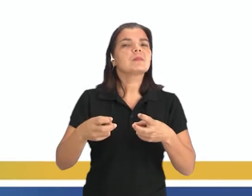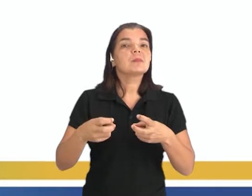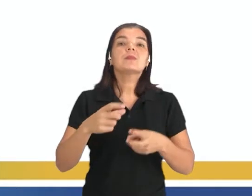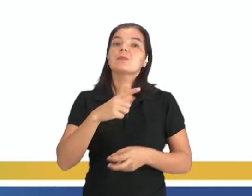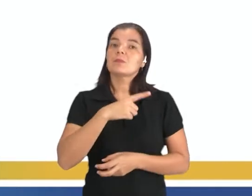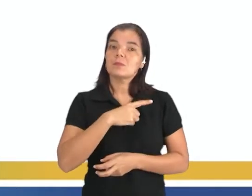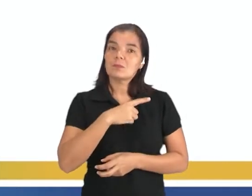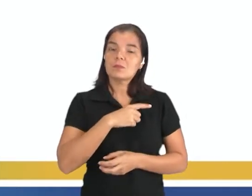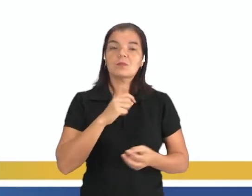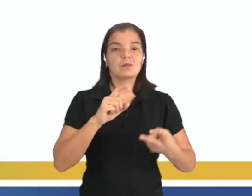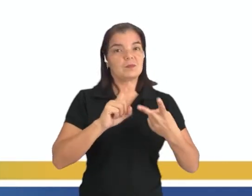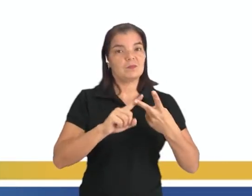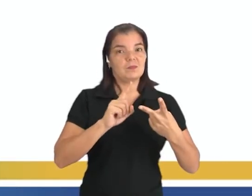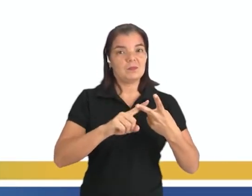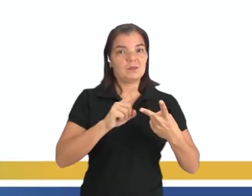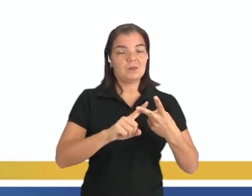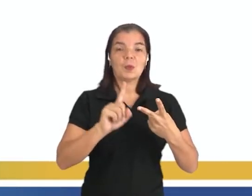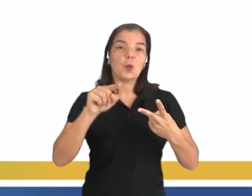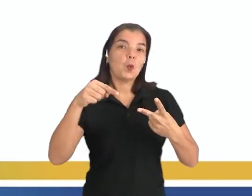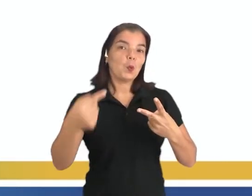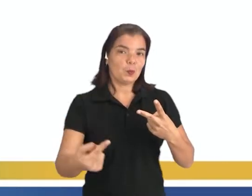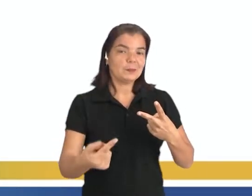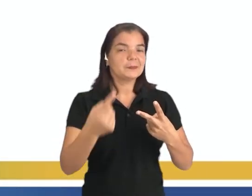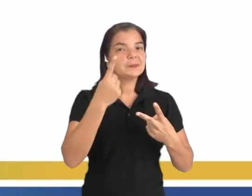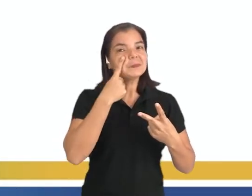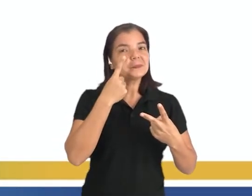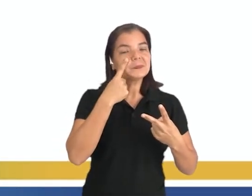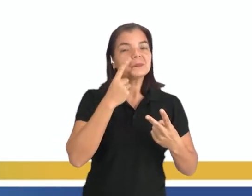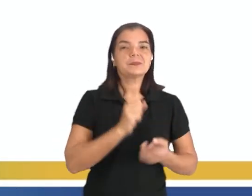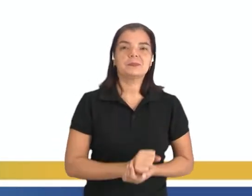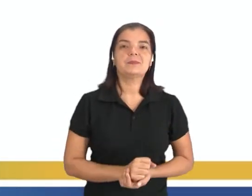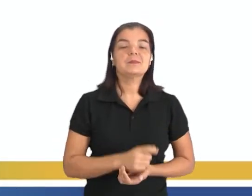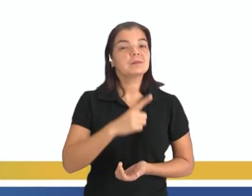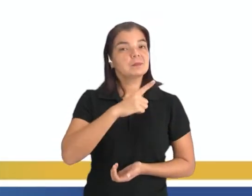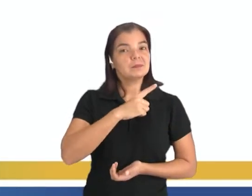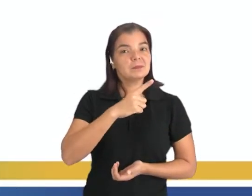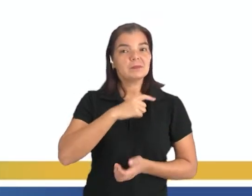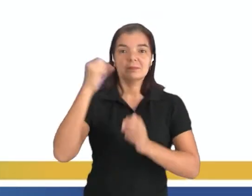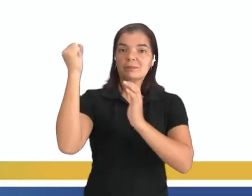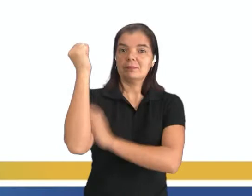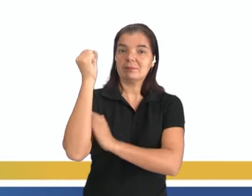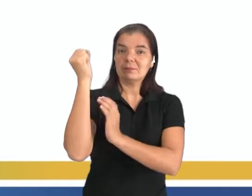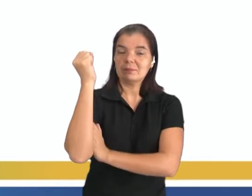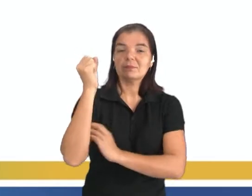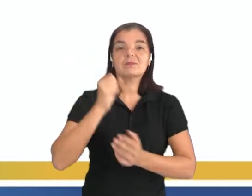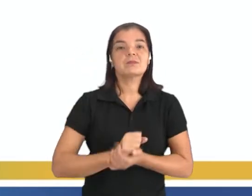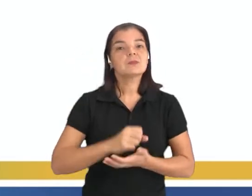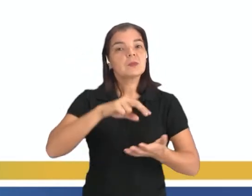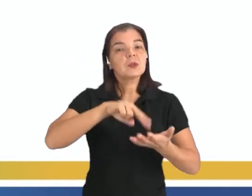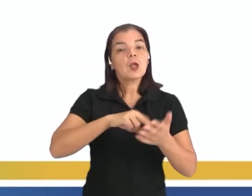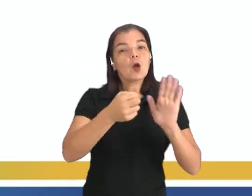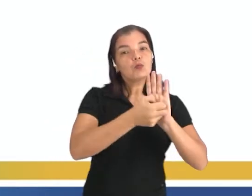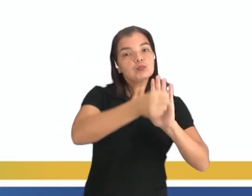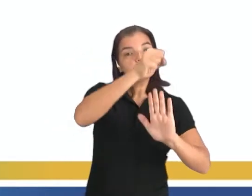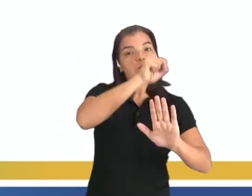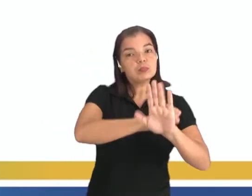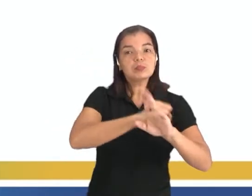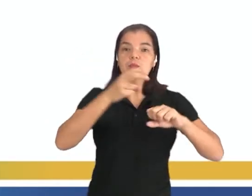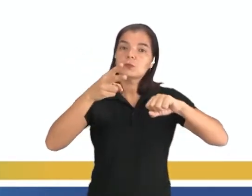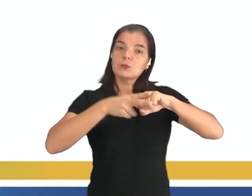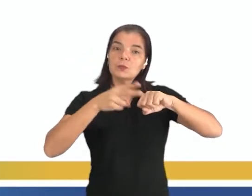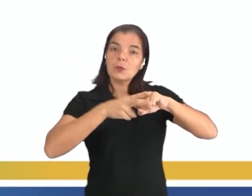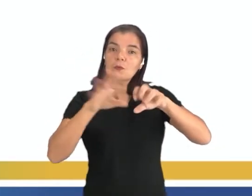ele tem uma outra ação. Vejam só. Ele tem a força. Sujeito,